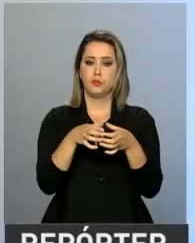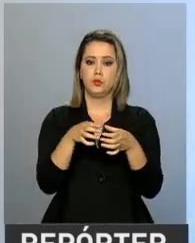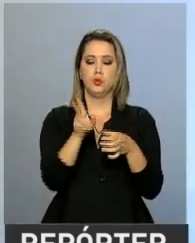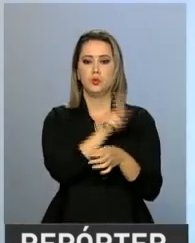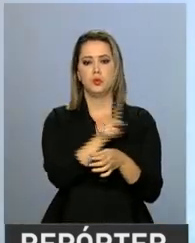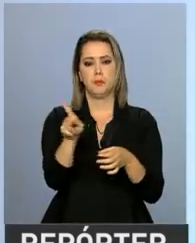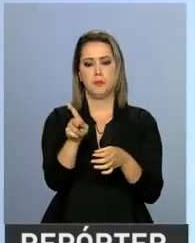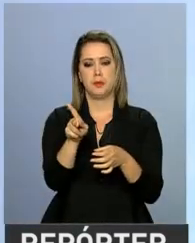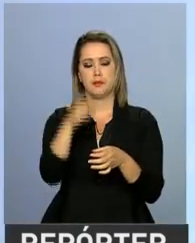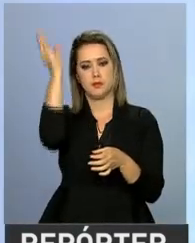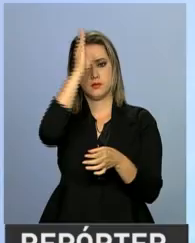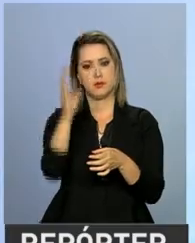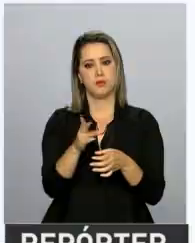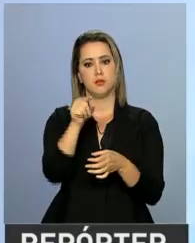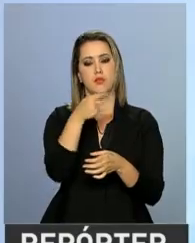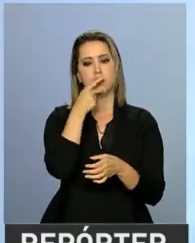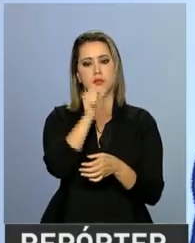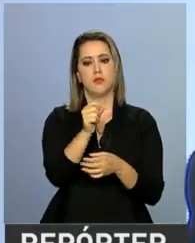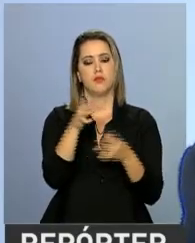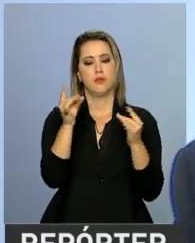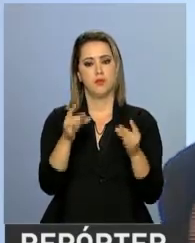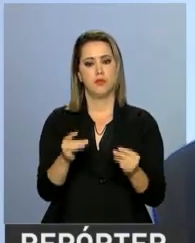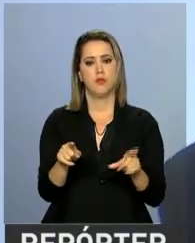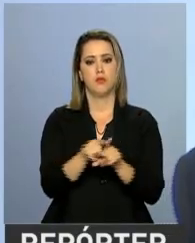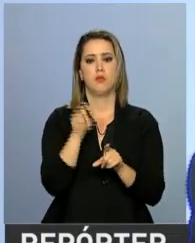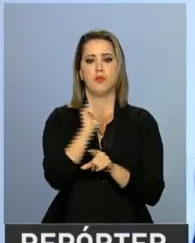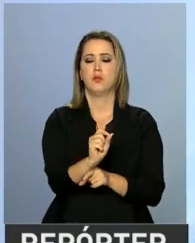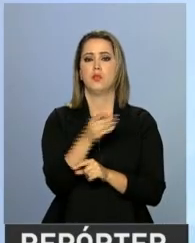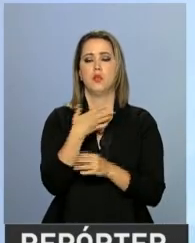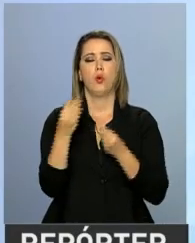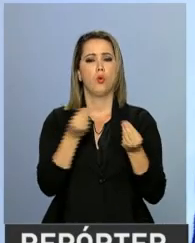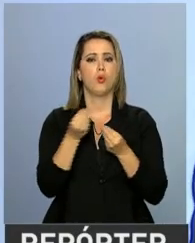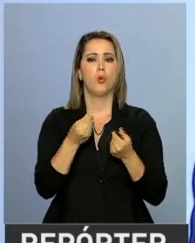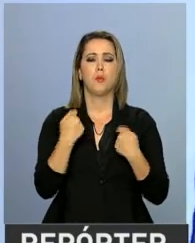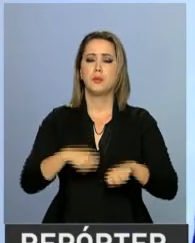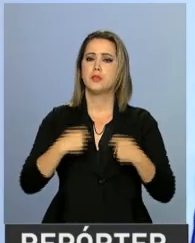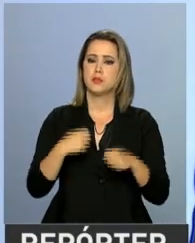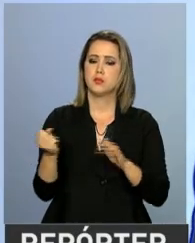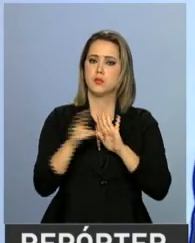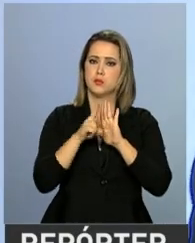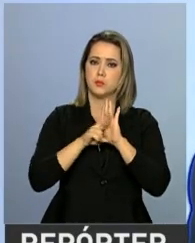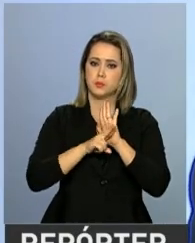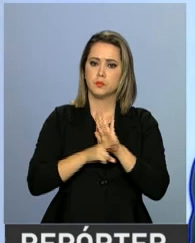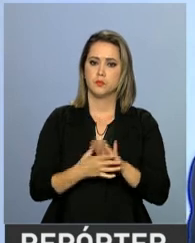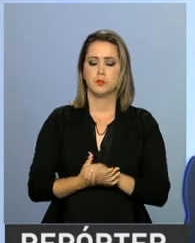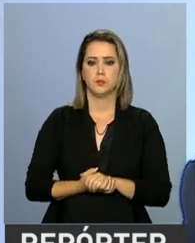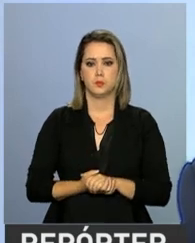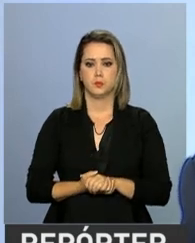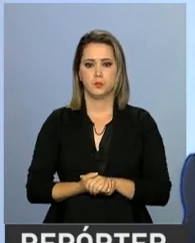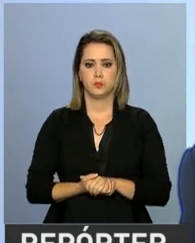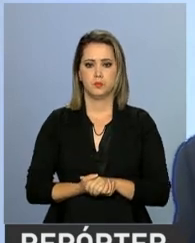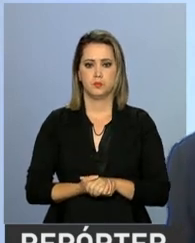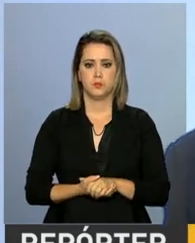da república bruno dalcomo destacou números que mostram a necessidade da reforma trabalhista nós temos